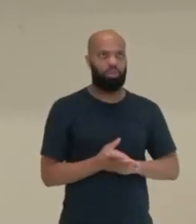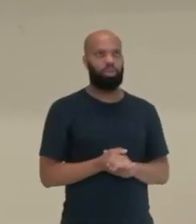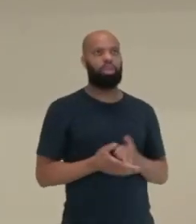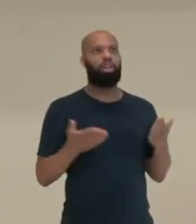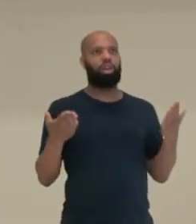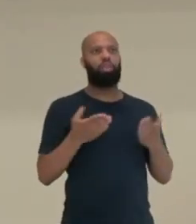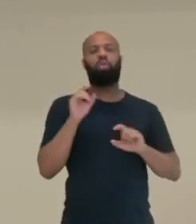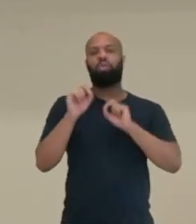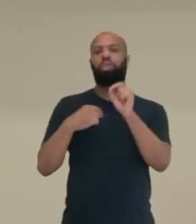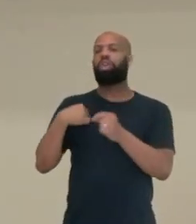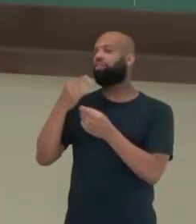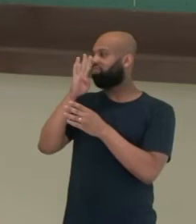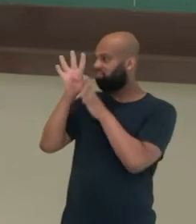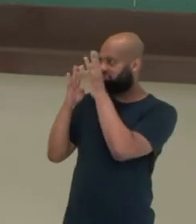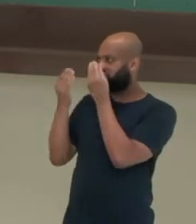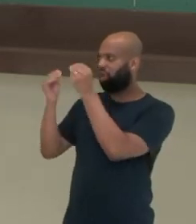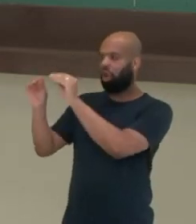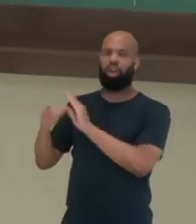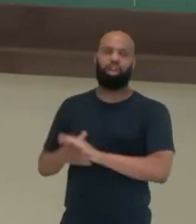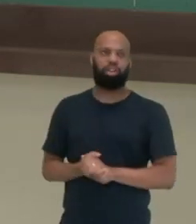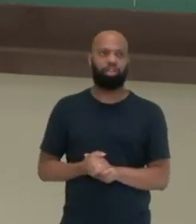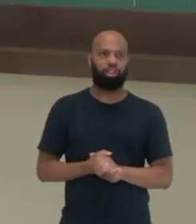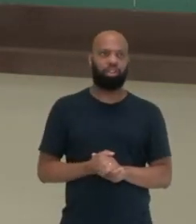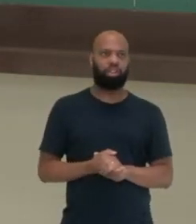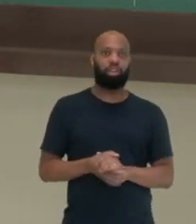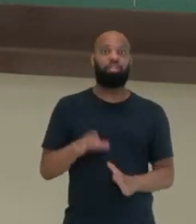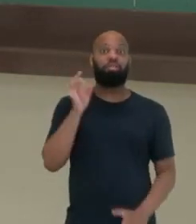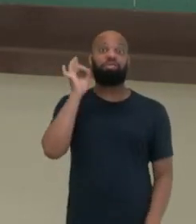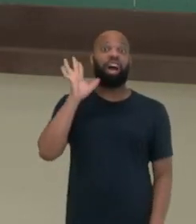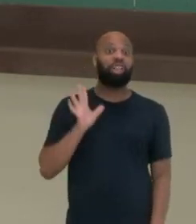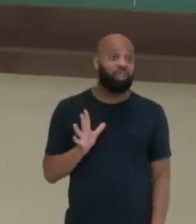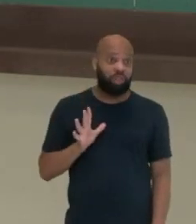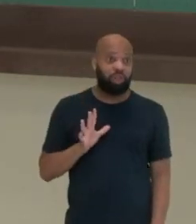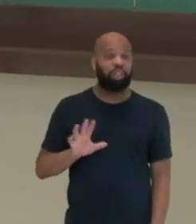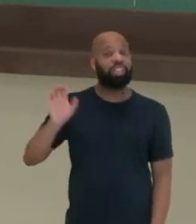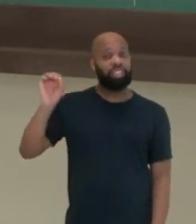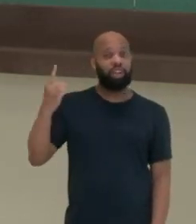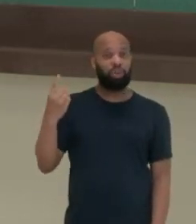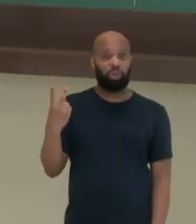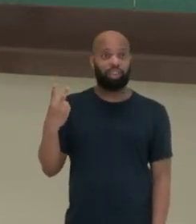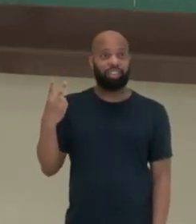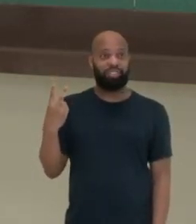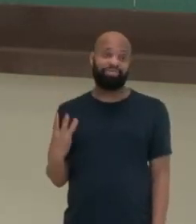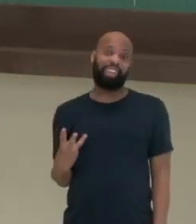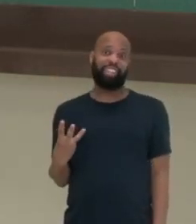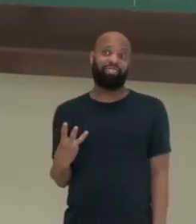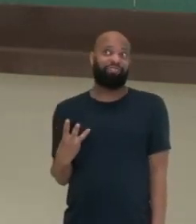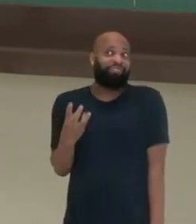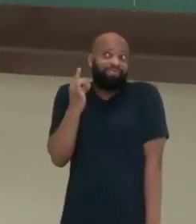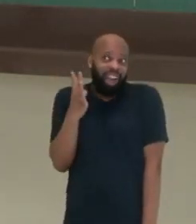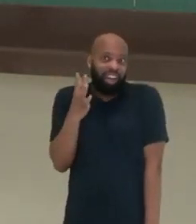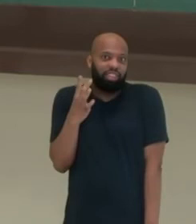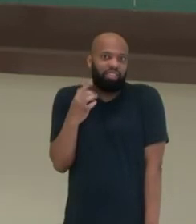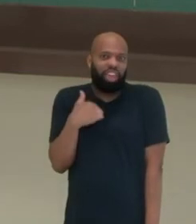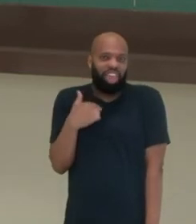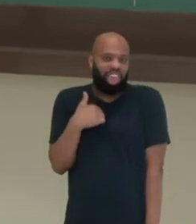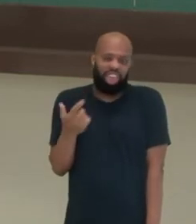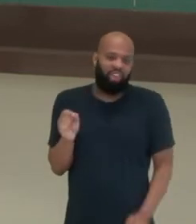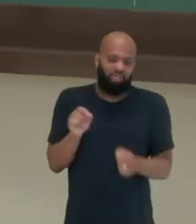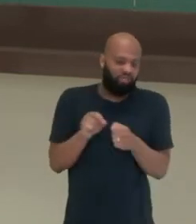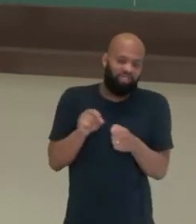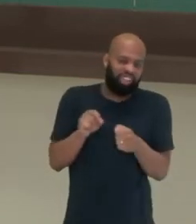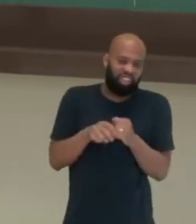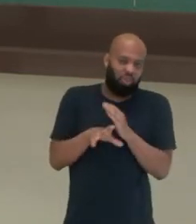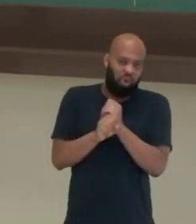Que valores que eu chutei? Os mais fáceis possíveis. 0, 1, 2 e 3. Que eu não sou boba de fazer conta com